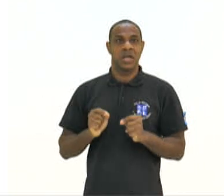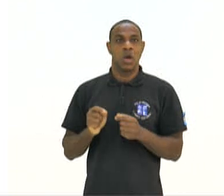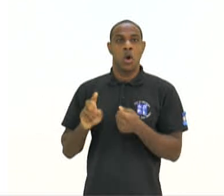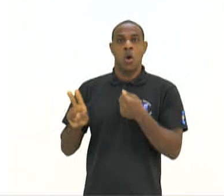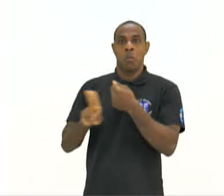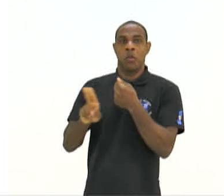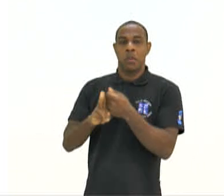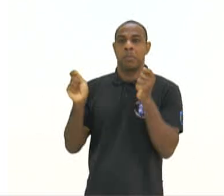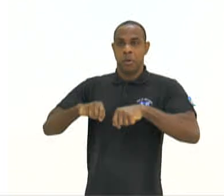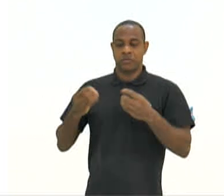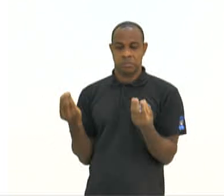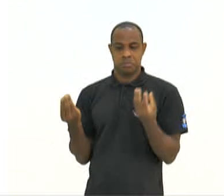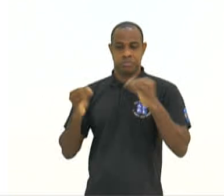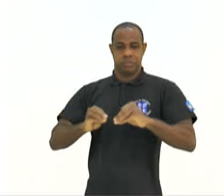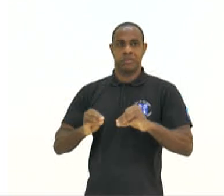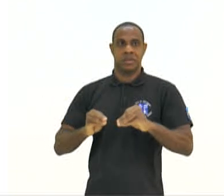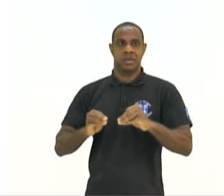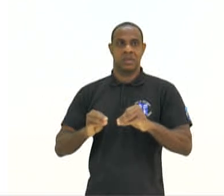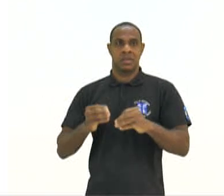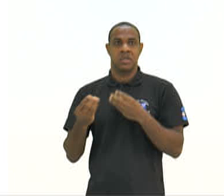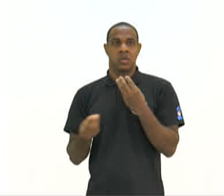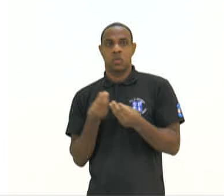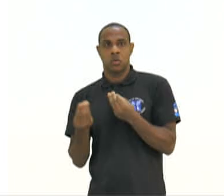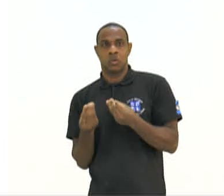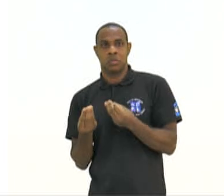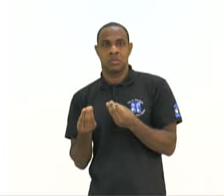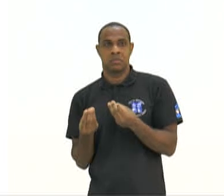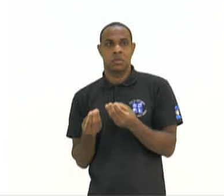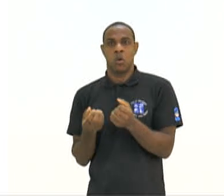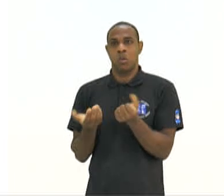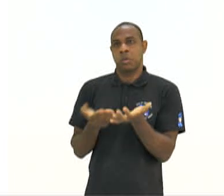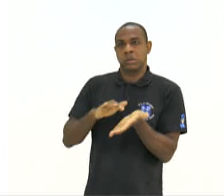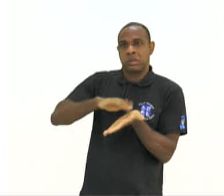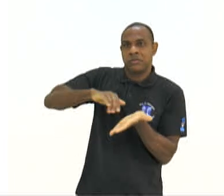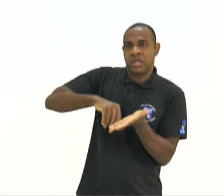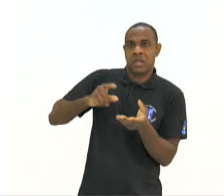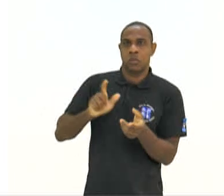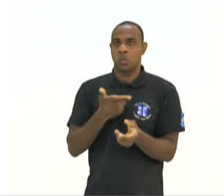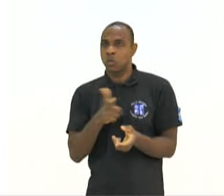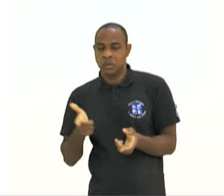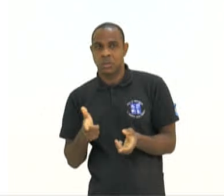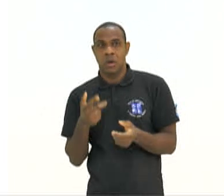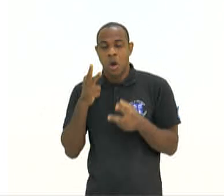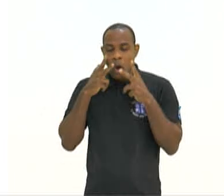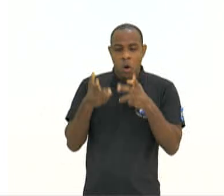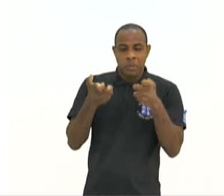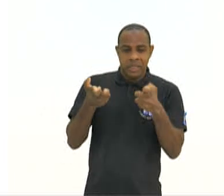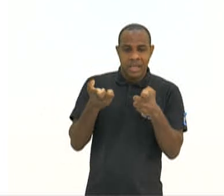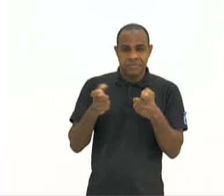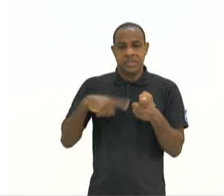ser omitido? Vou dar um tempinho para vocês observarem e já voltamos.